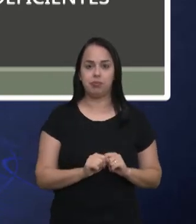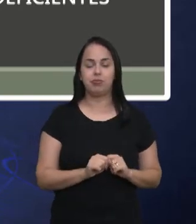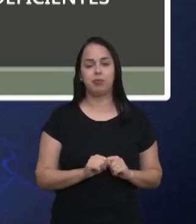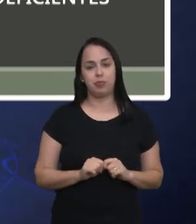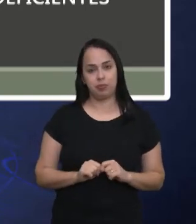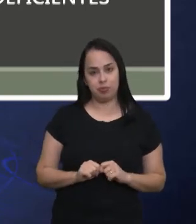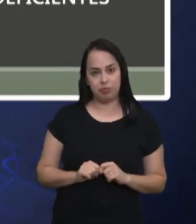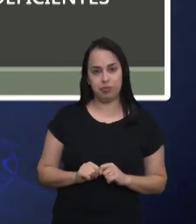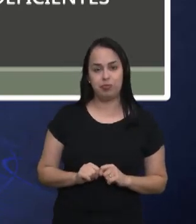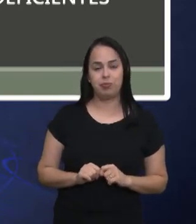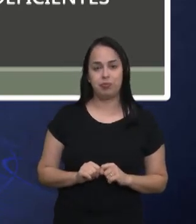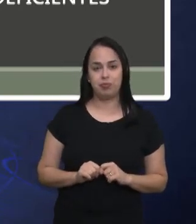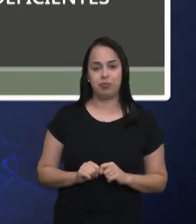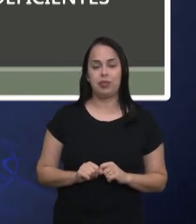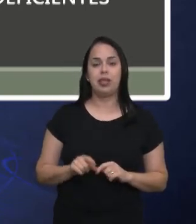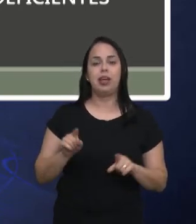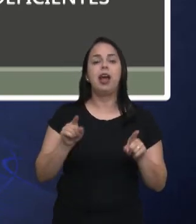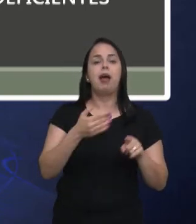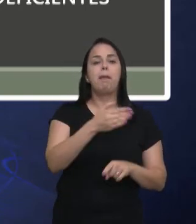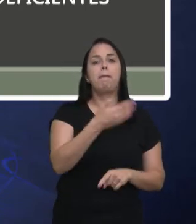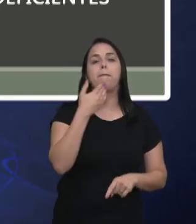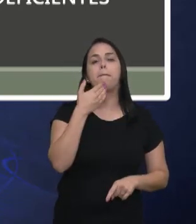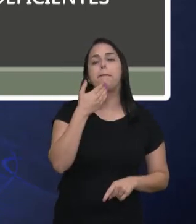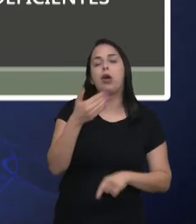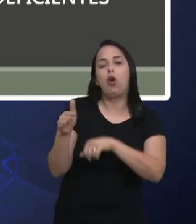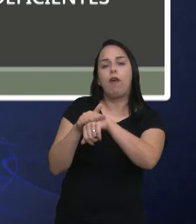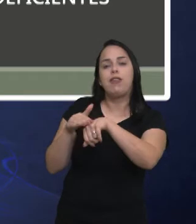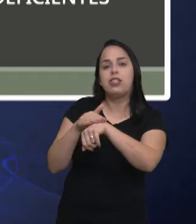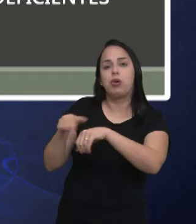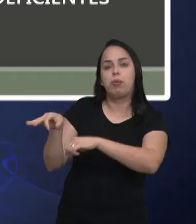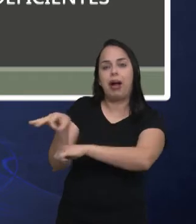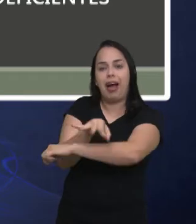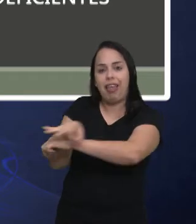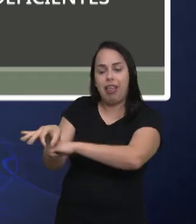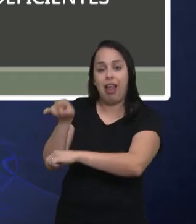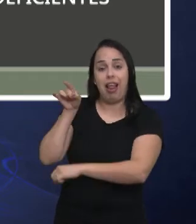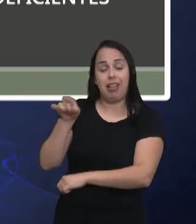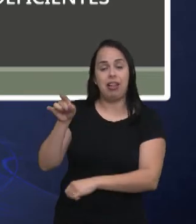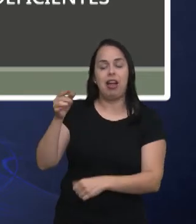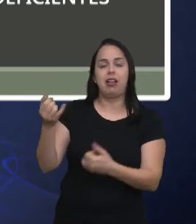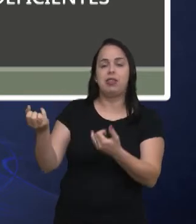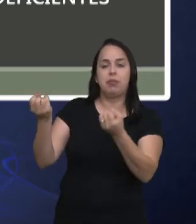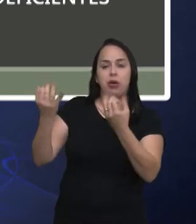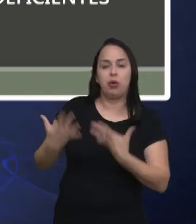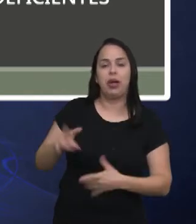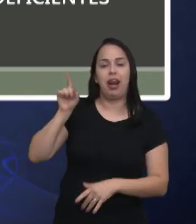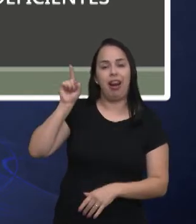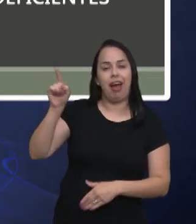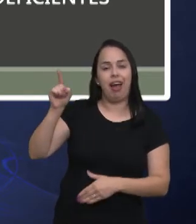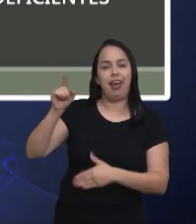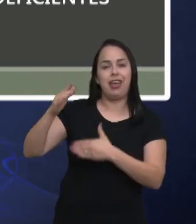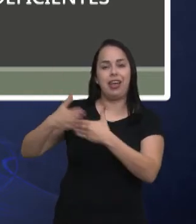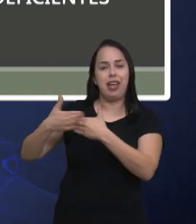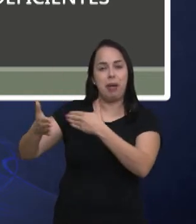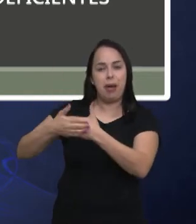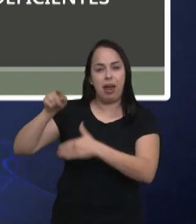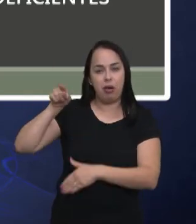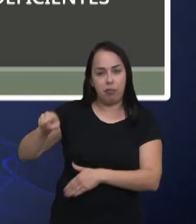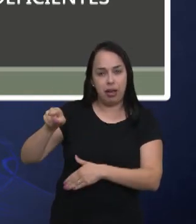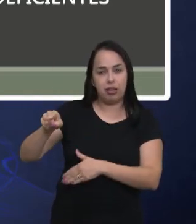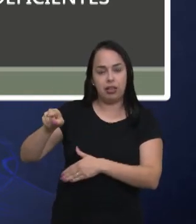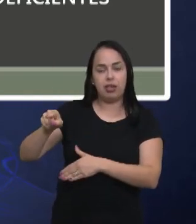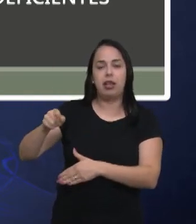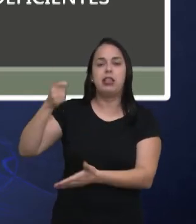retorno de uma arquiteta que disse que lá em Ribeirão Preto estão